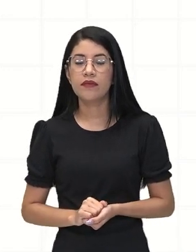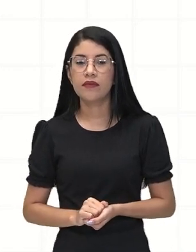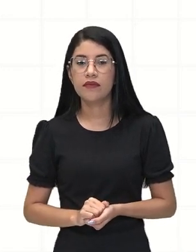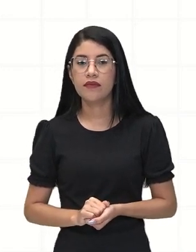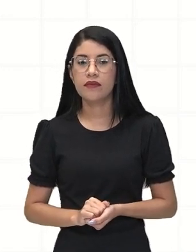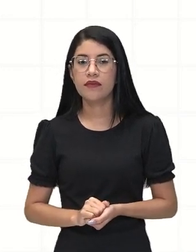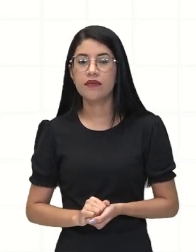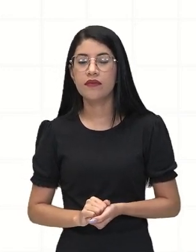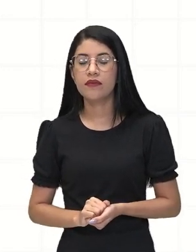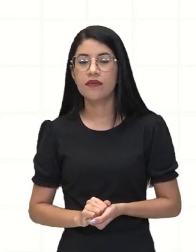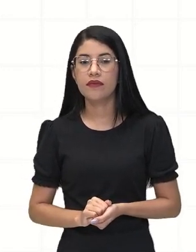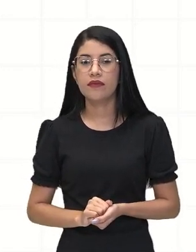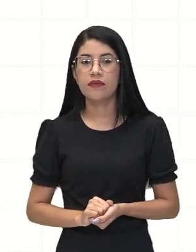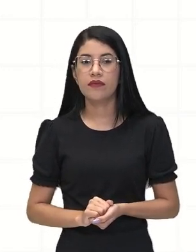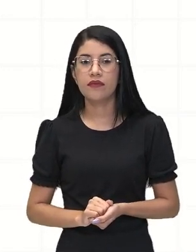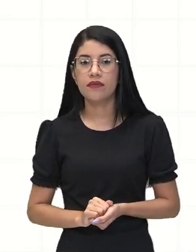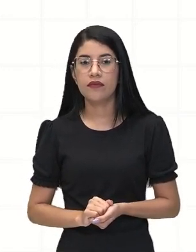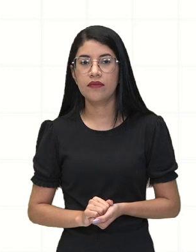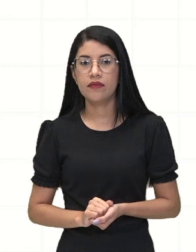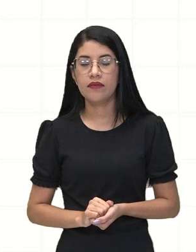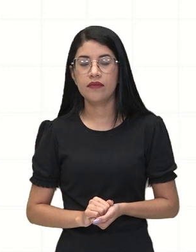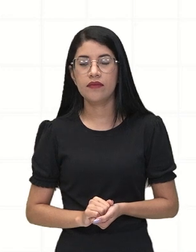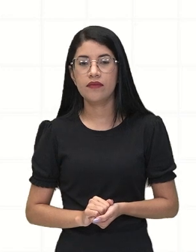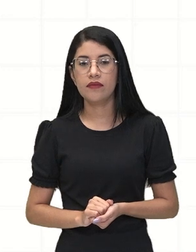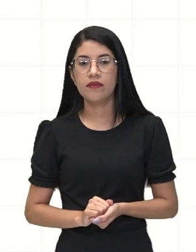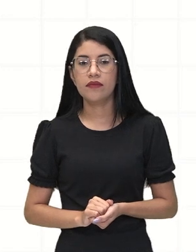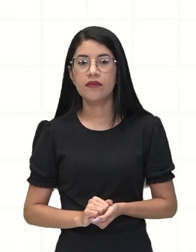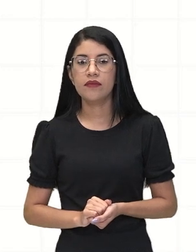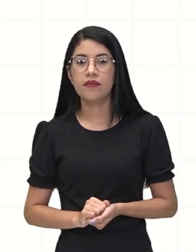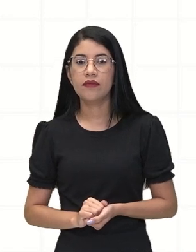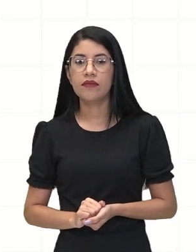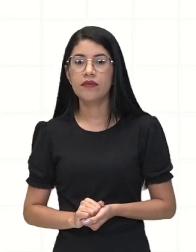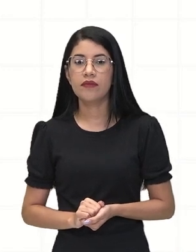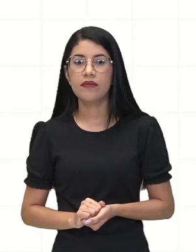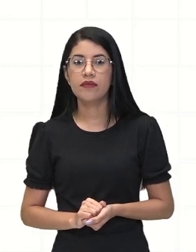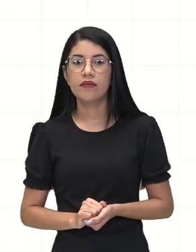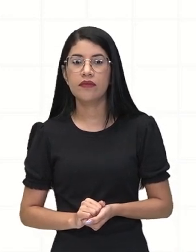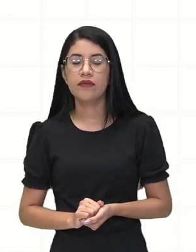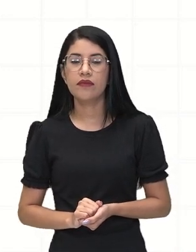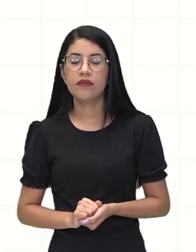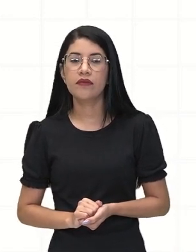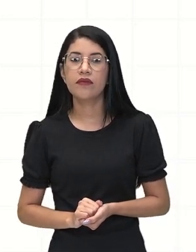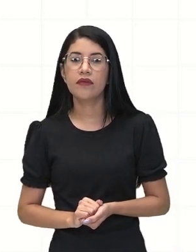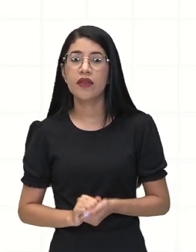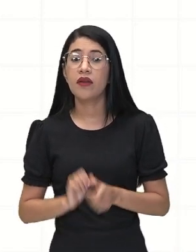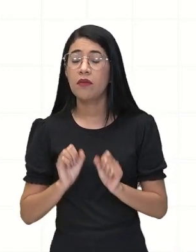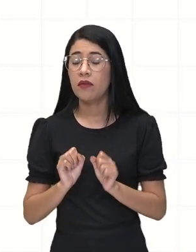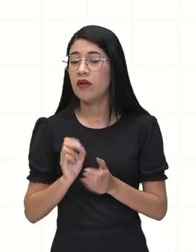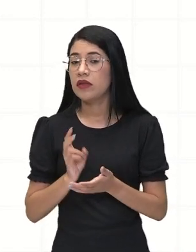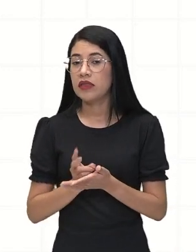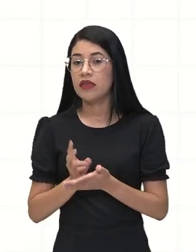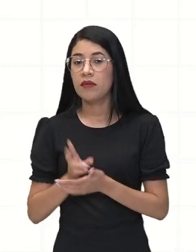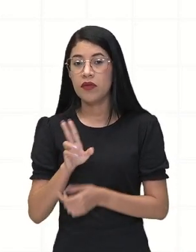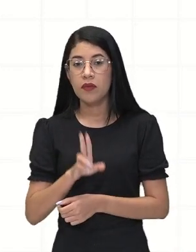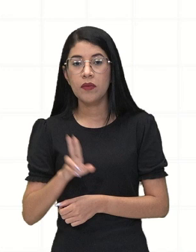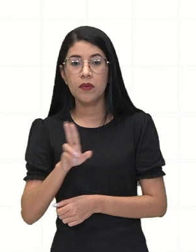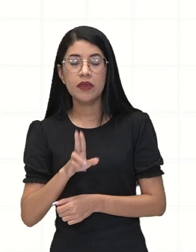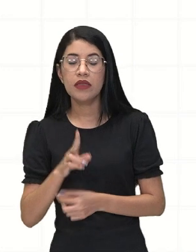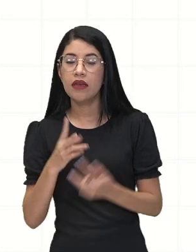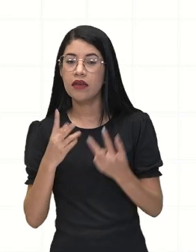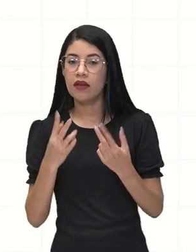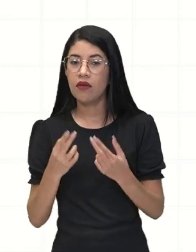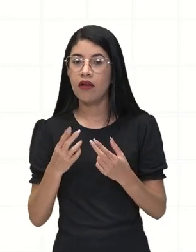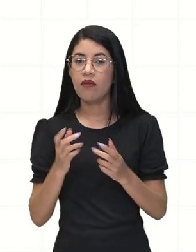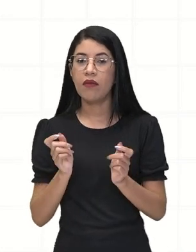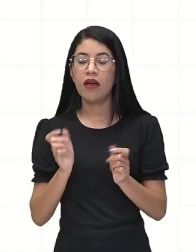Beleza? Em um produto de duas somas aqui no caso. Então, eu sempre posso utilizar essa ideia para